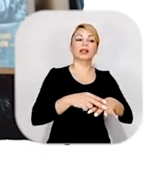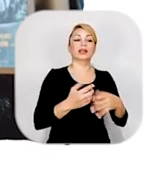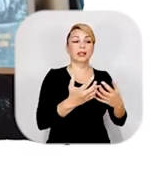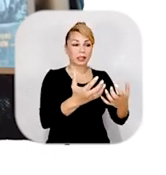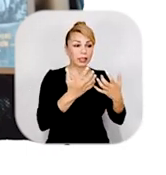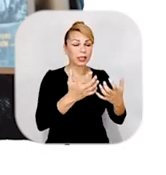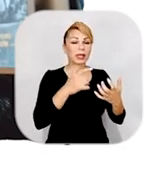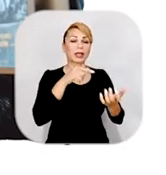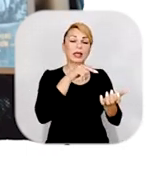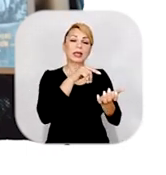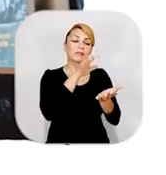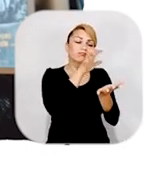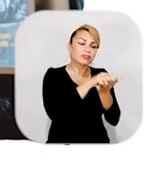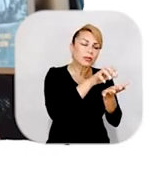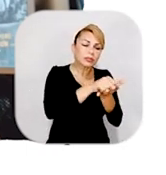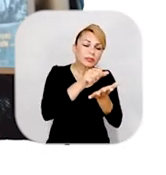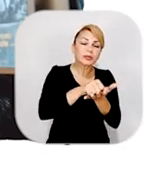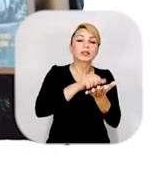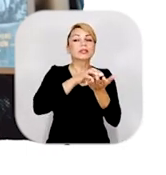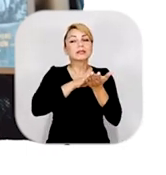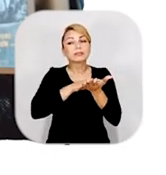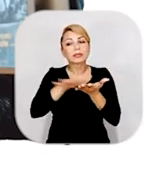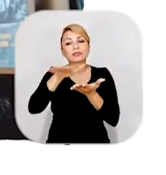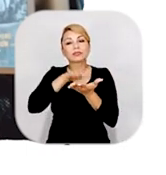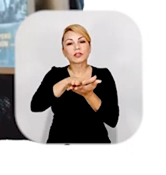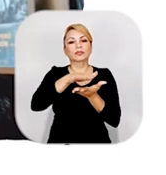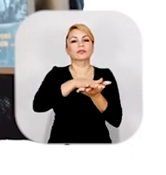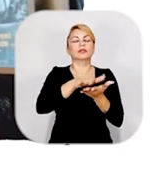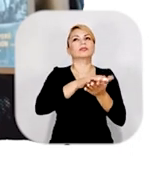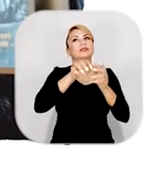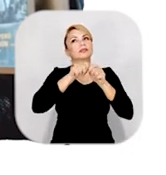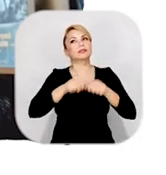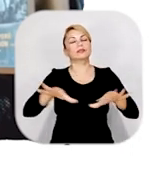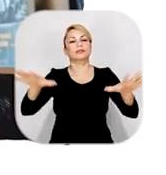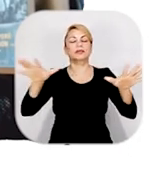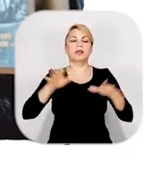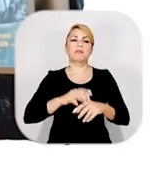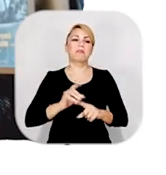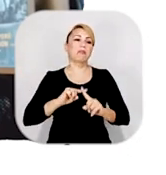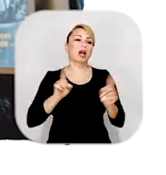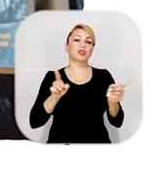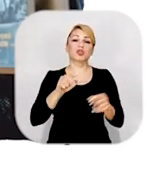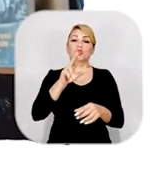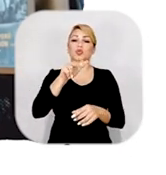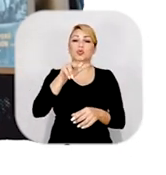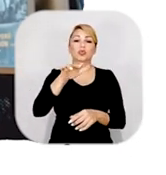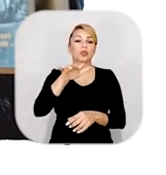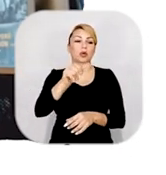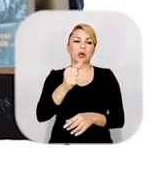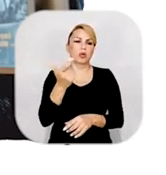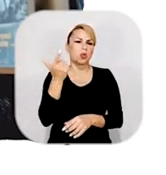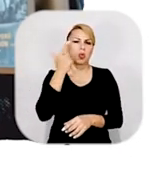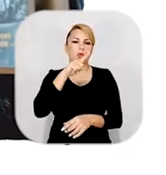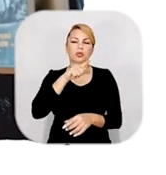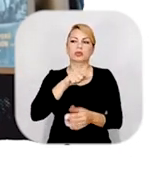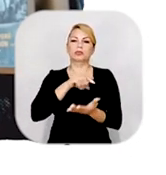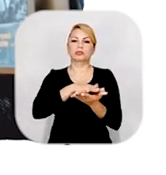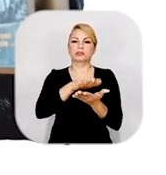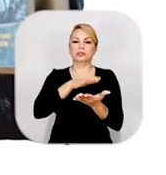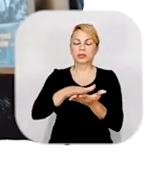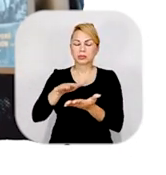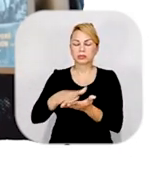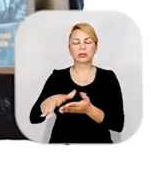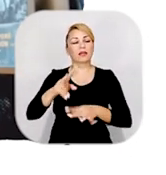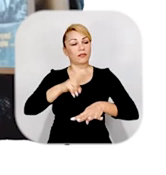esse material. Mas ele nunca conseguiu publicar, né? A viúva dele também morreu, do Snetlag,